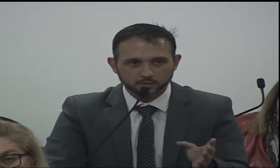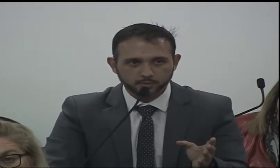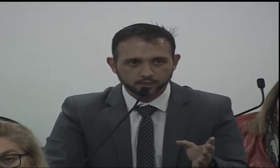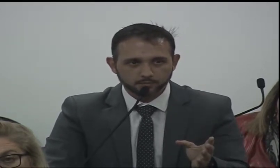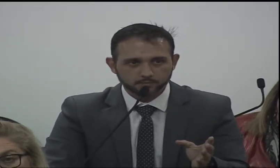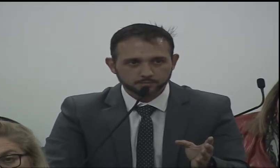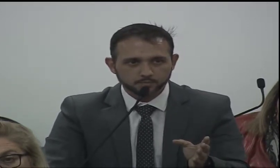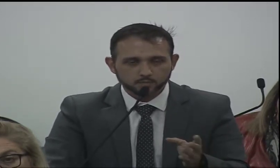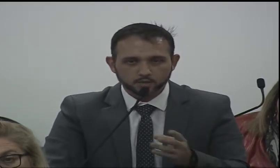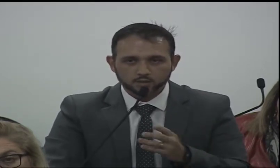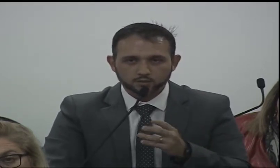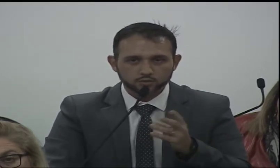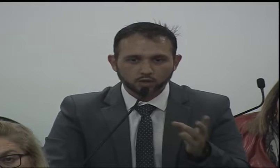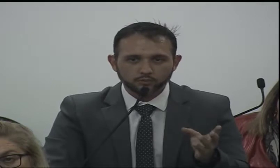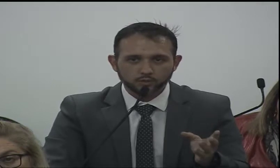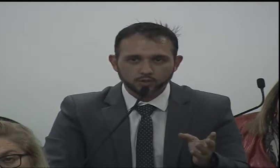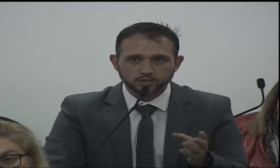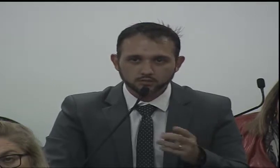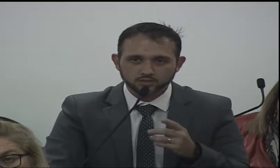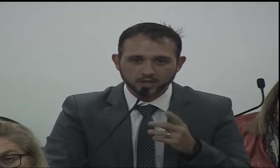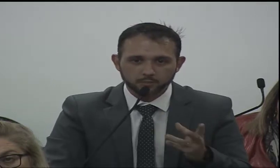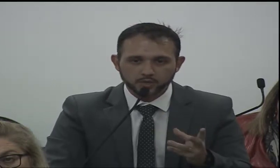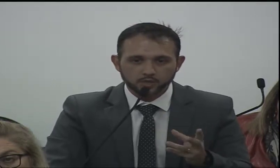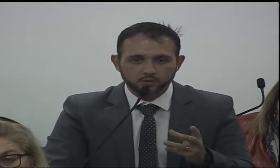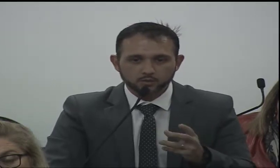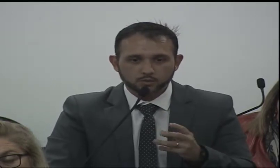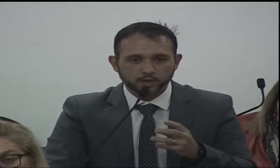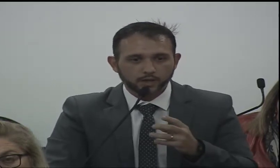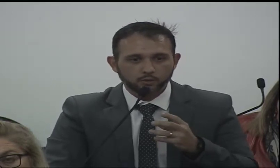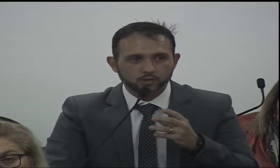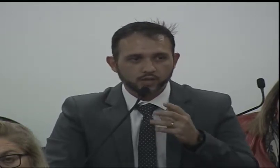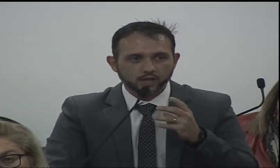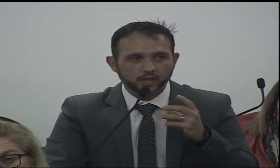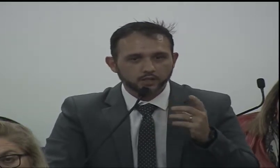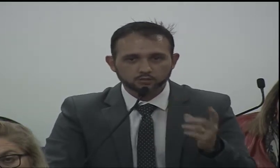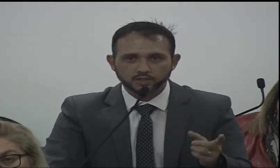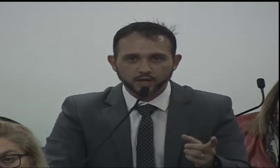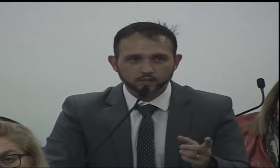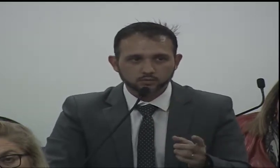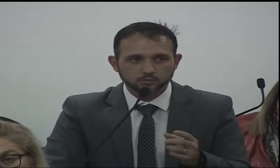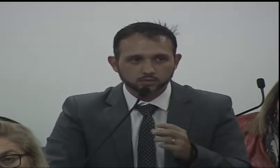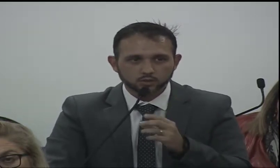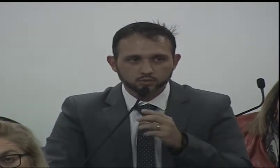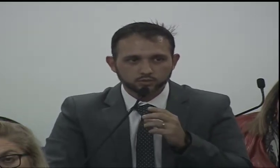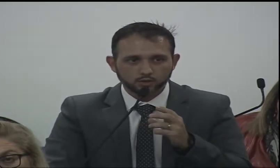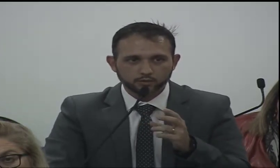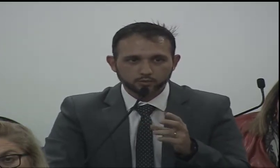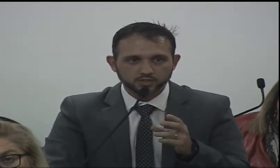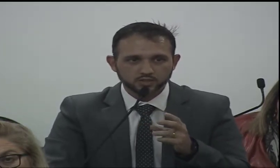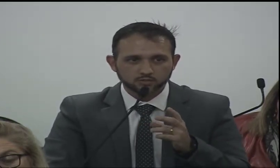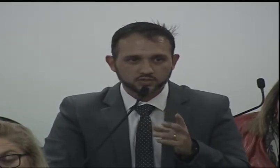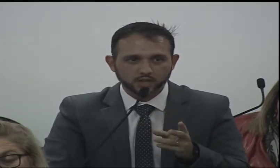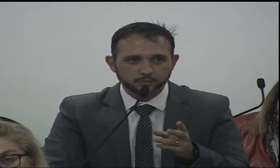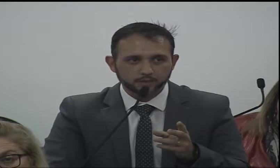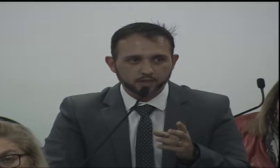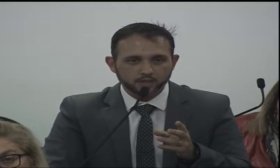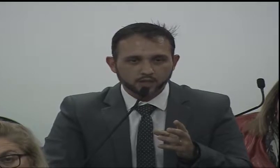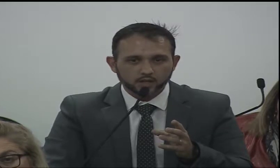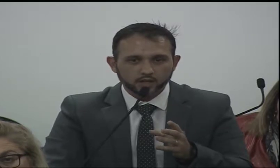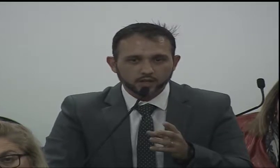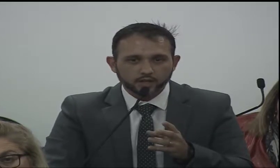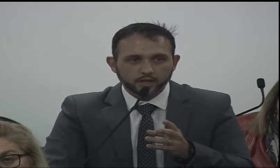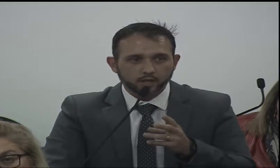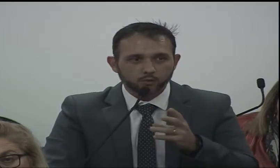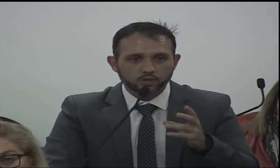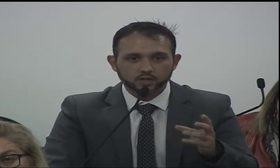também o jovem hoje não sabe o fiéis no teatro jovem hoje não sabe